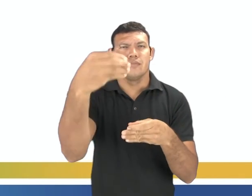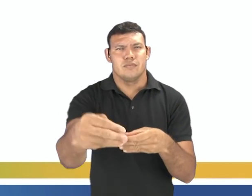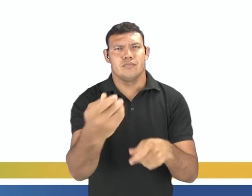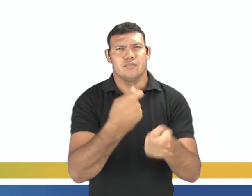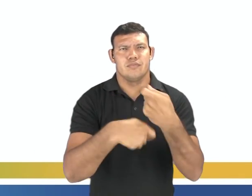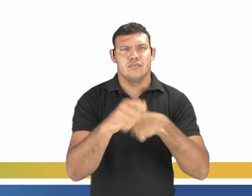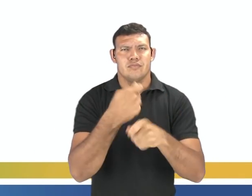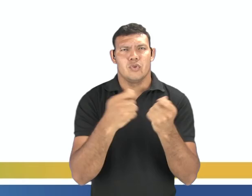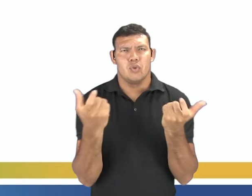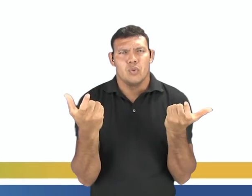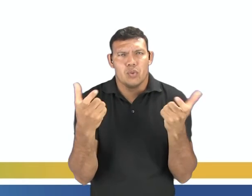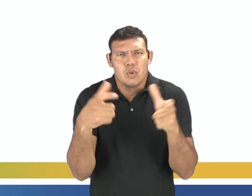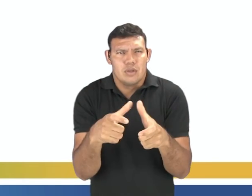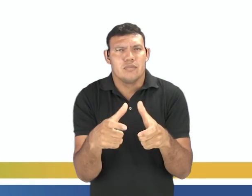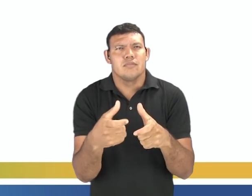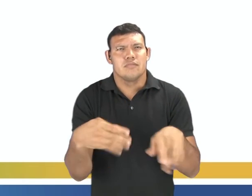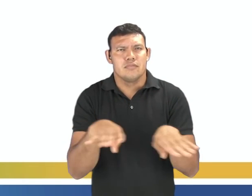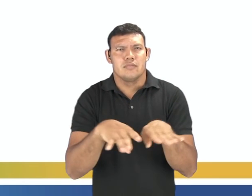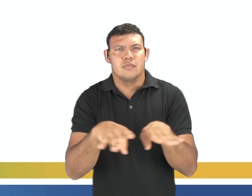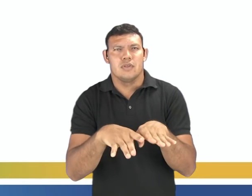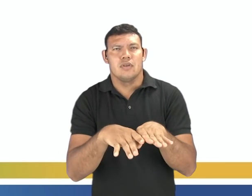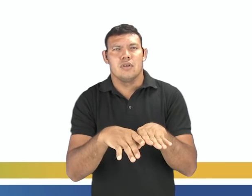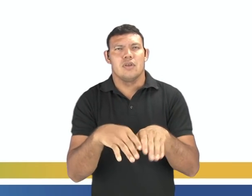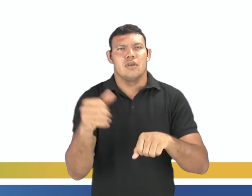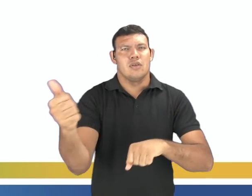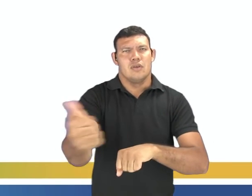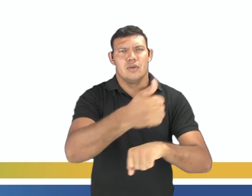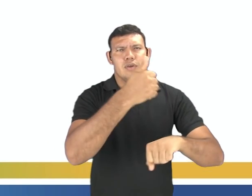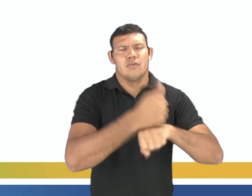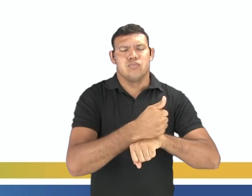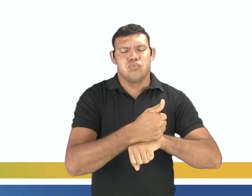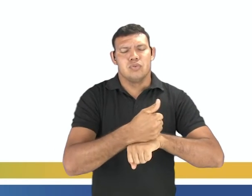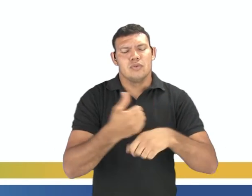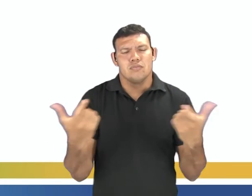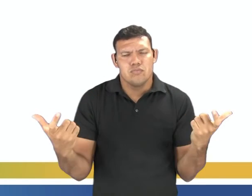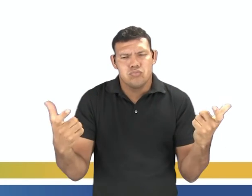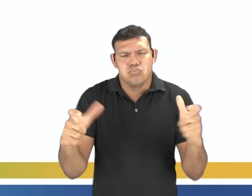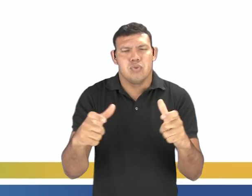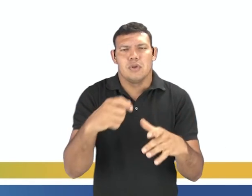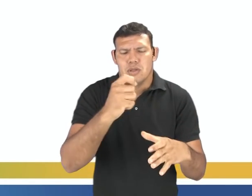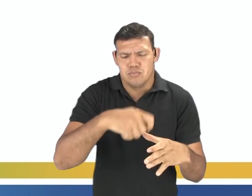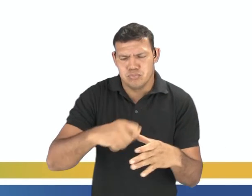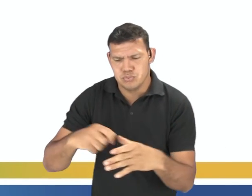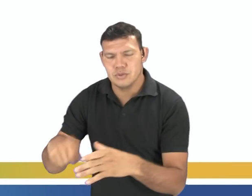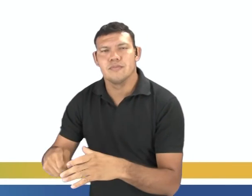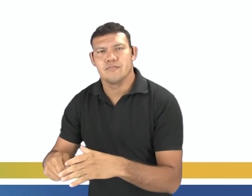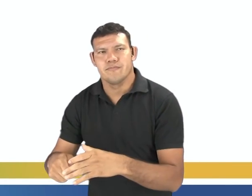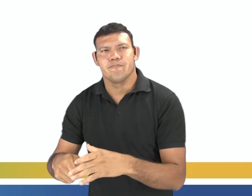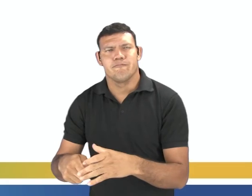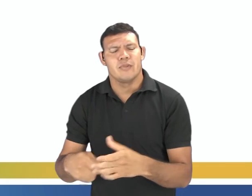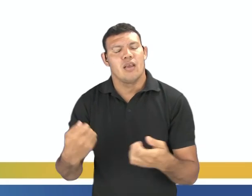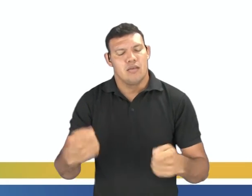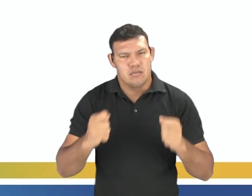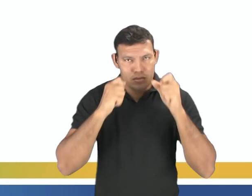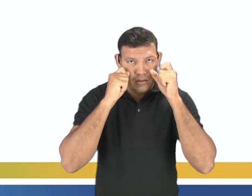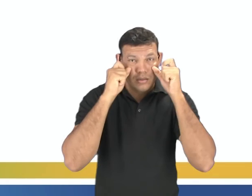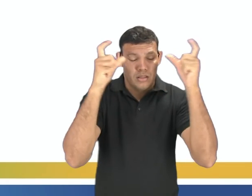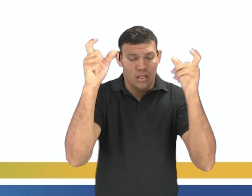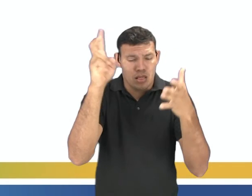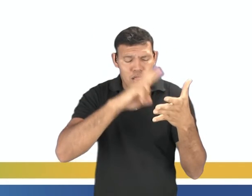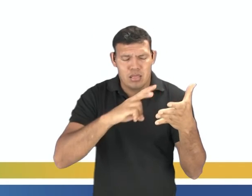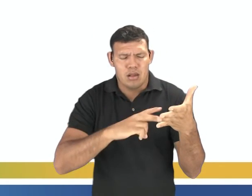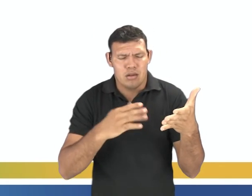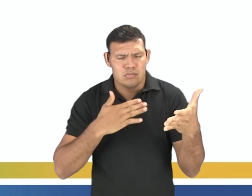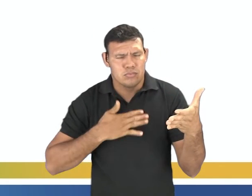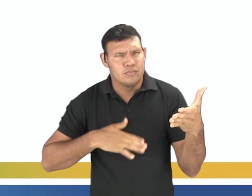e latifúndio monocultor. Essa precisa estar bem atento e ler bastante, porque não é tão